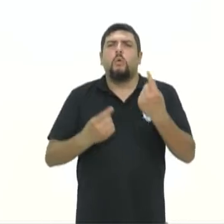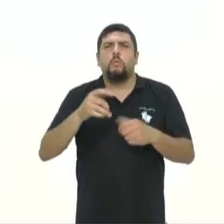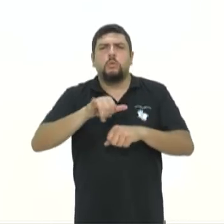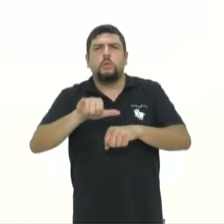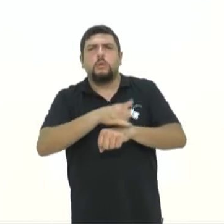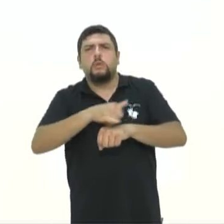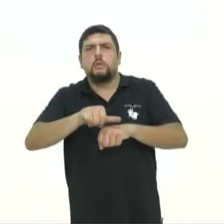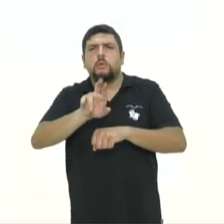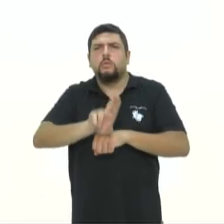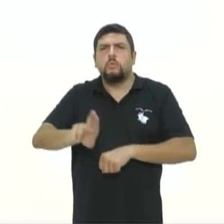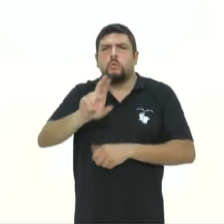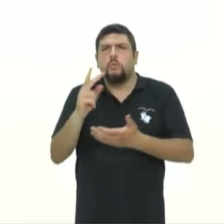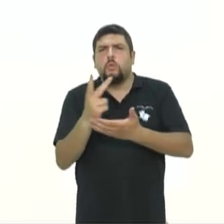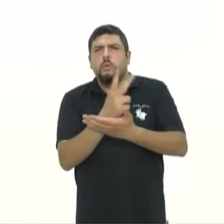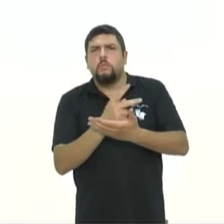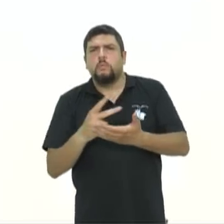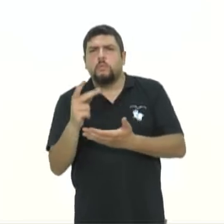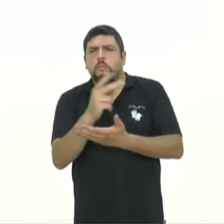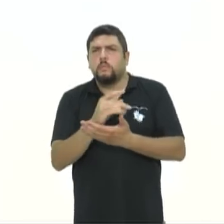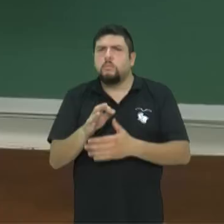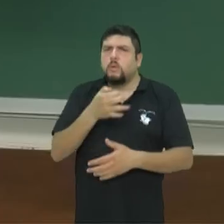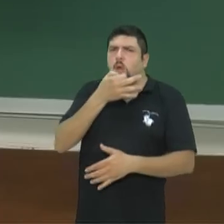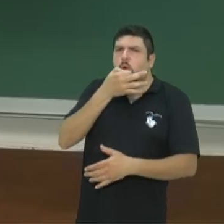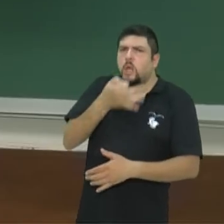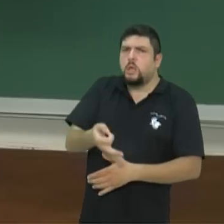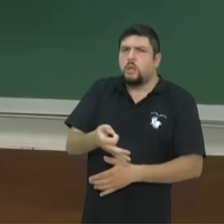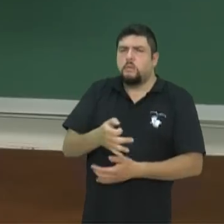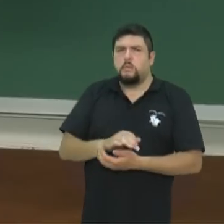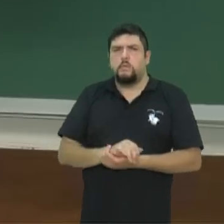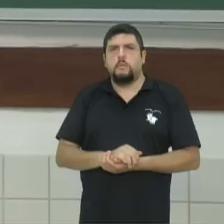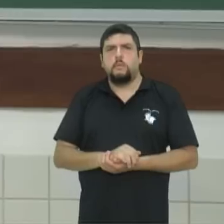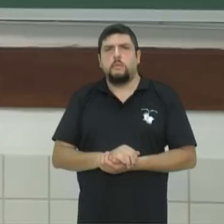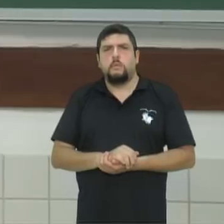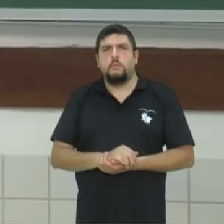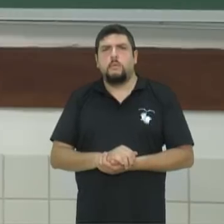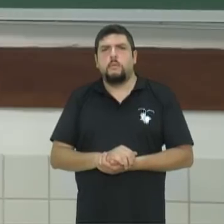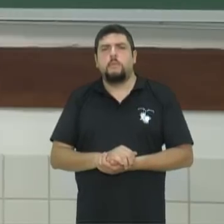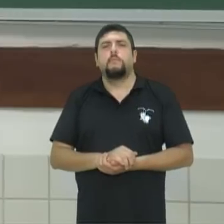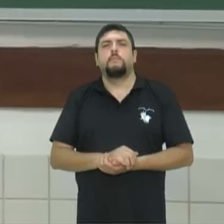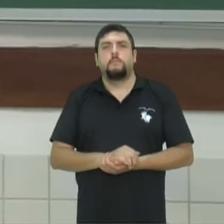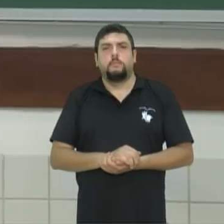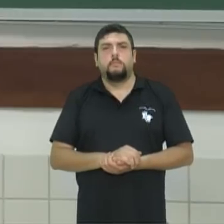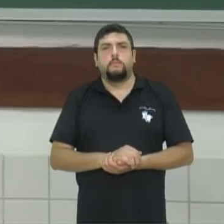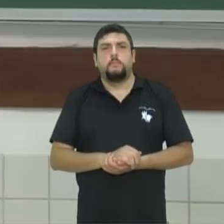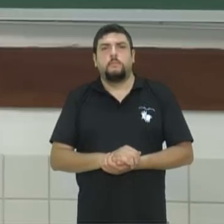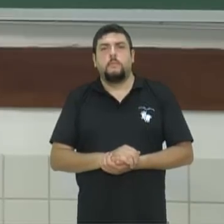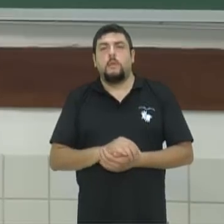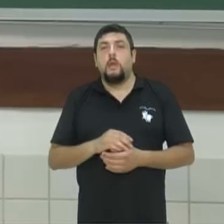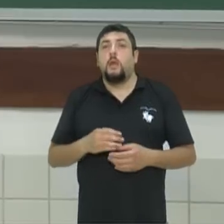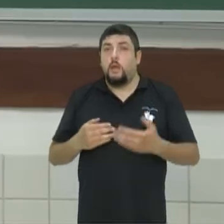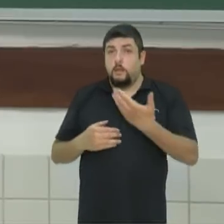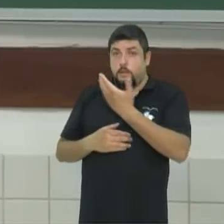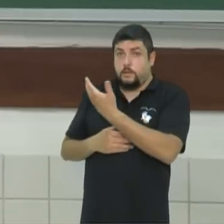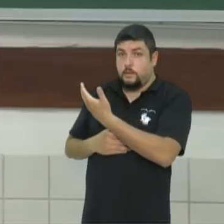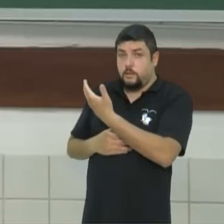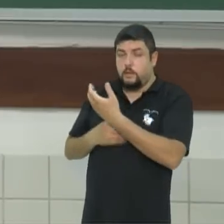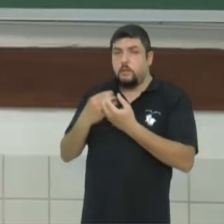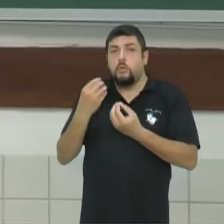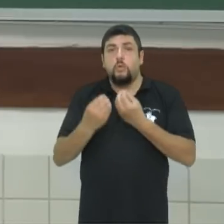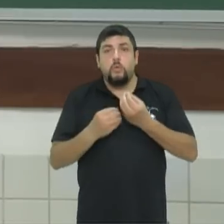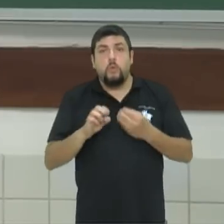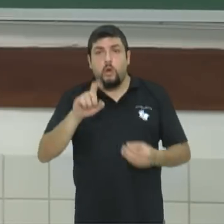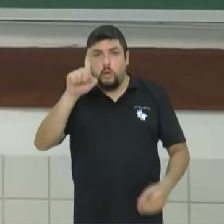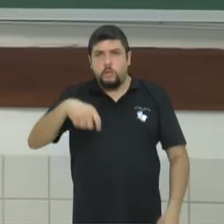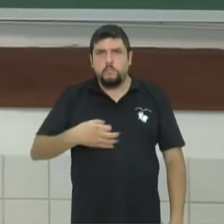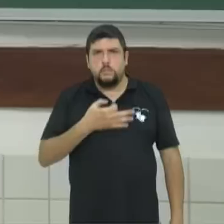cartunista para fazer essa crítica? Né? Então a charge tem como um dos elementos composicionais tecer uma crítica à